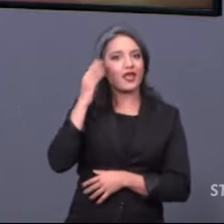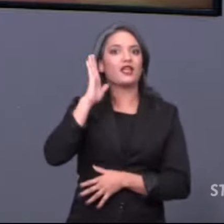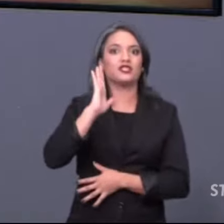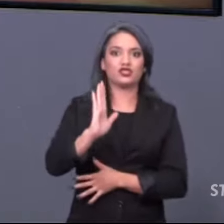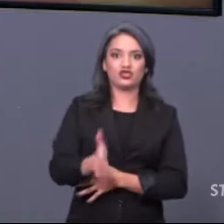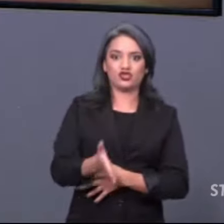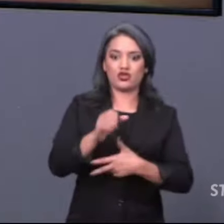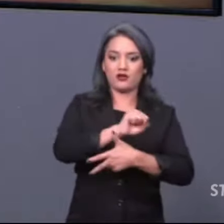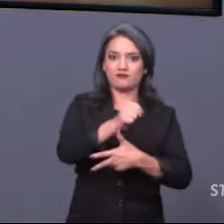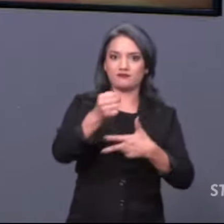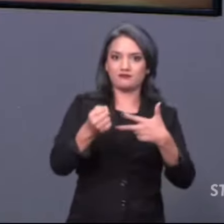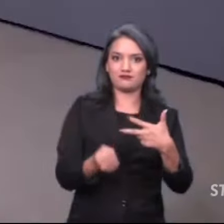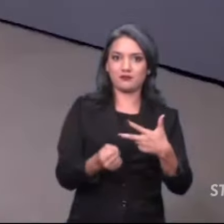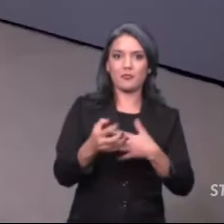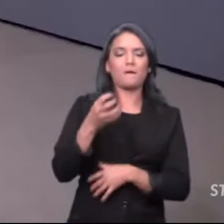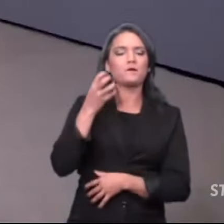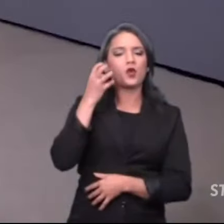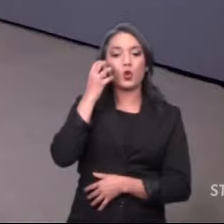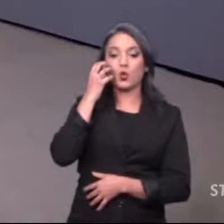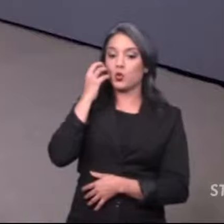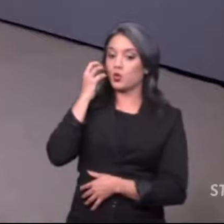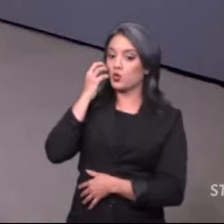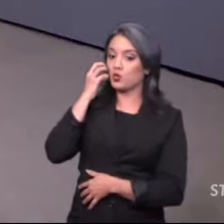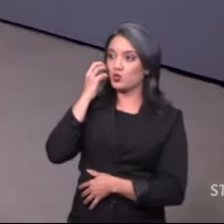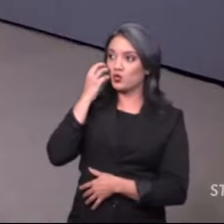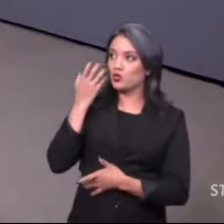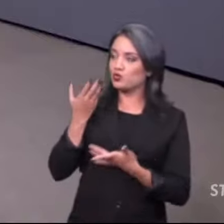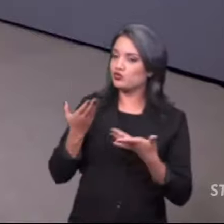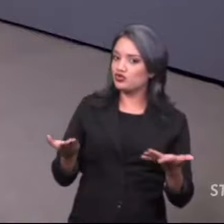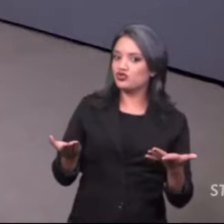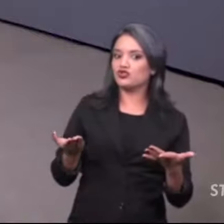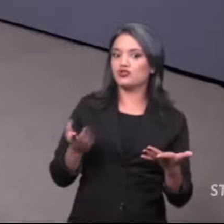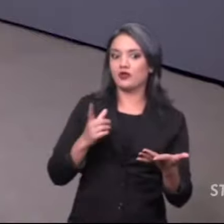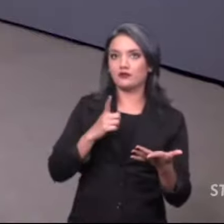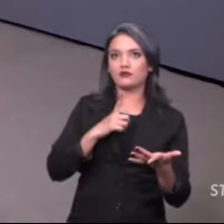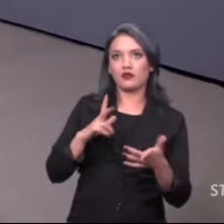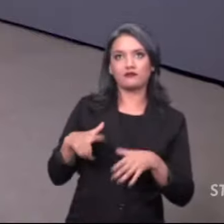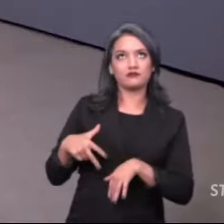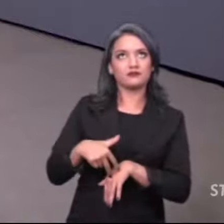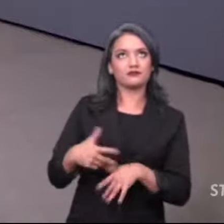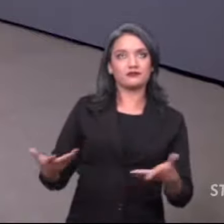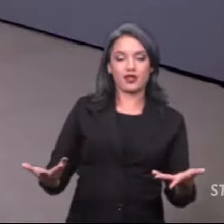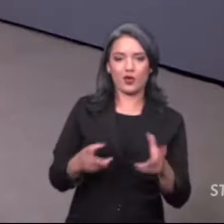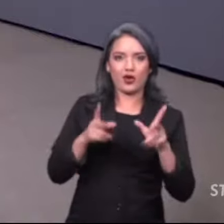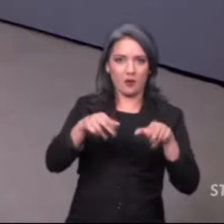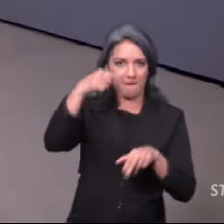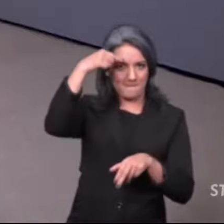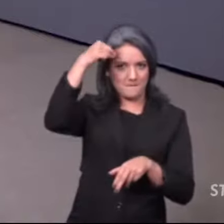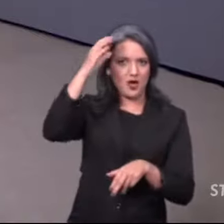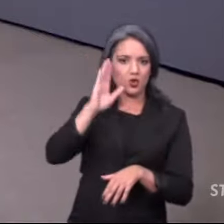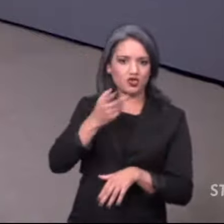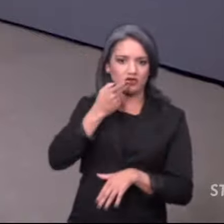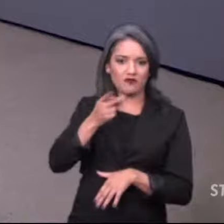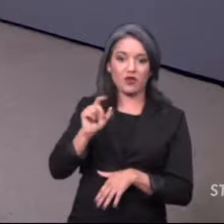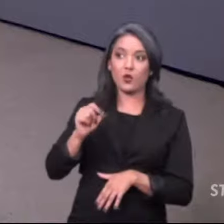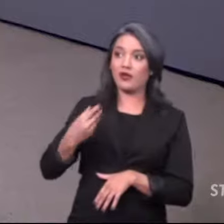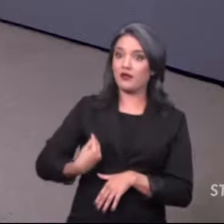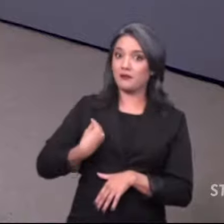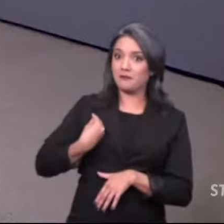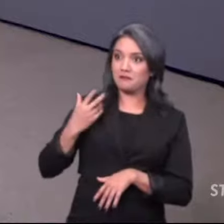três poderes. Flávio Dino, Karina, que chega, portanto, como destacou o ministro Luiz Roberto Barroso, presidente da Corte, com uma